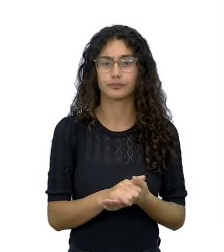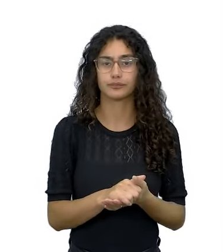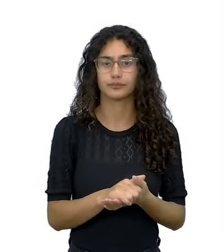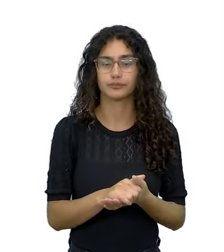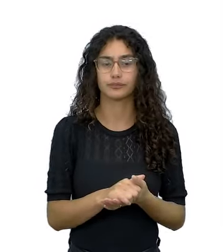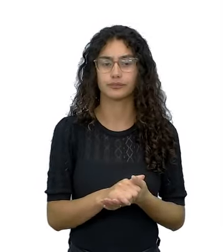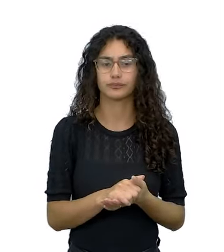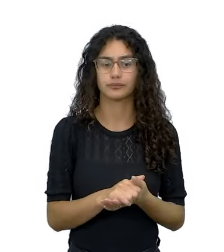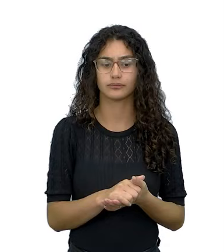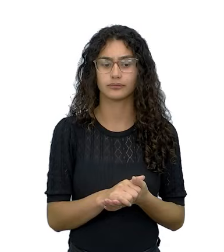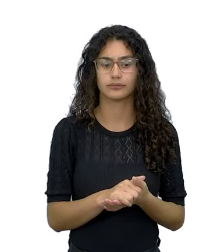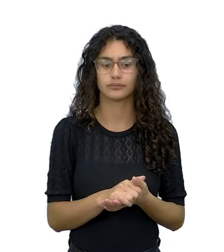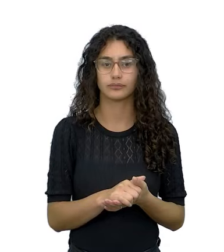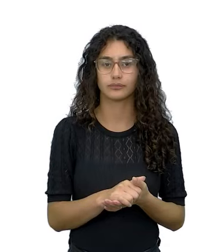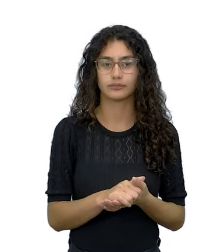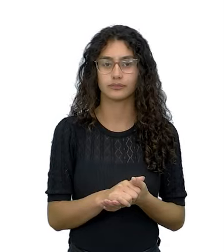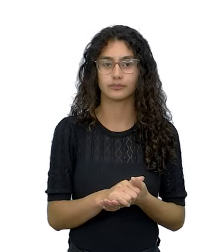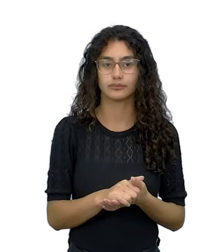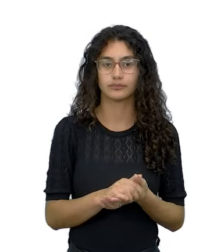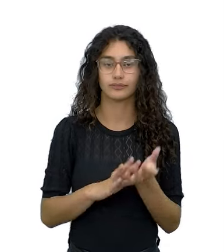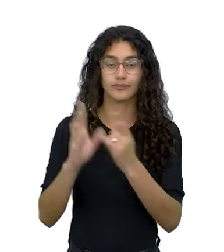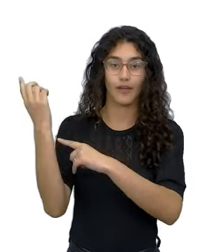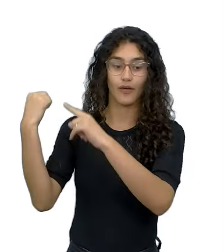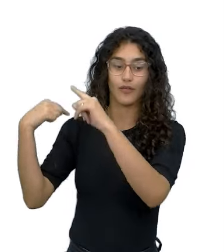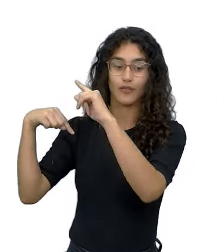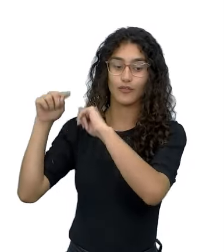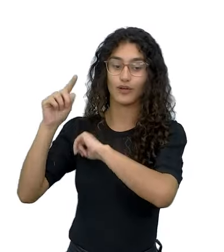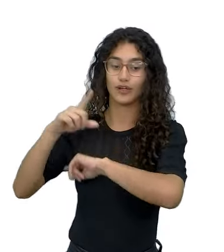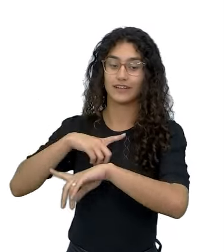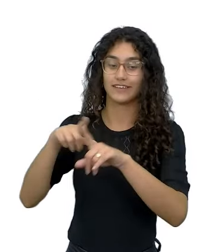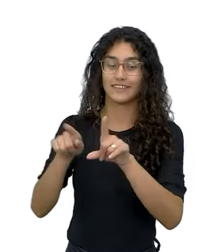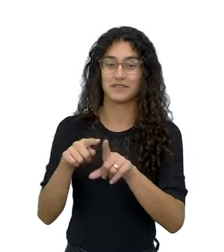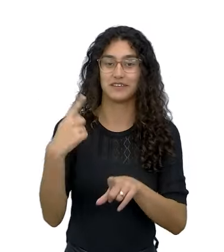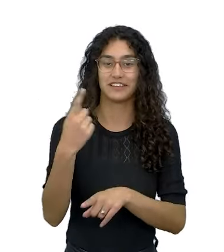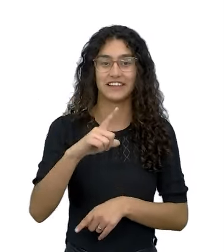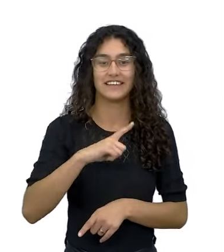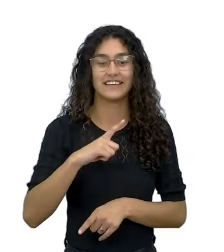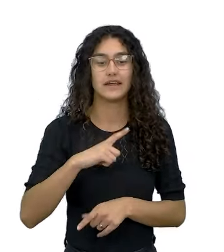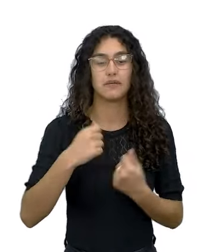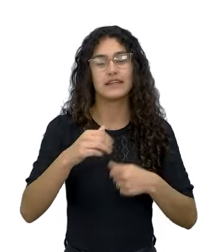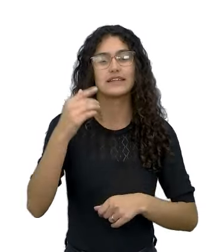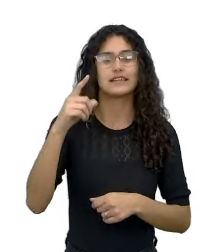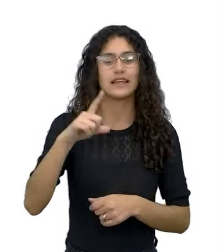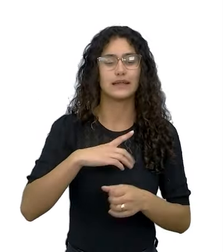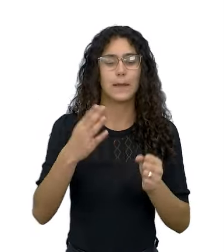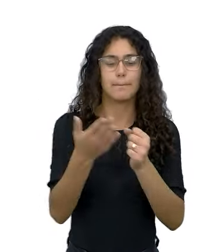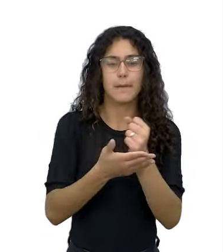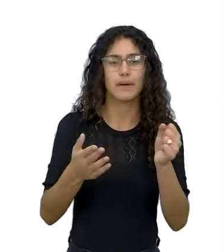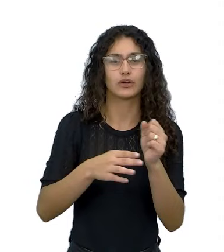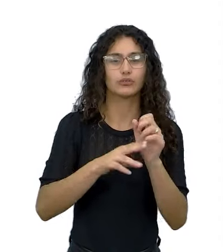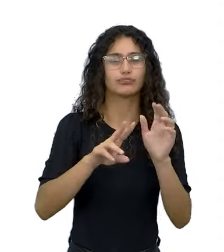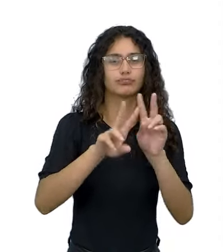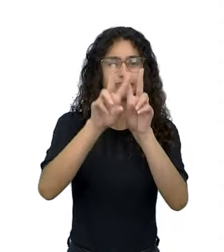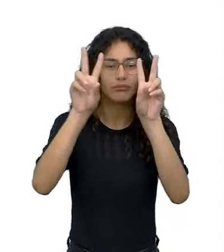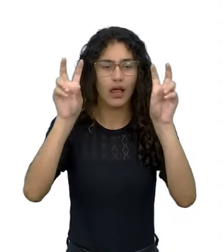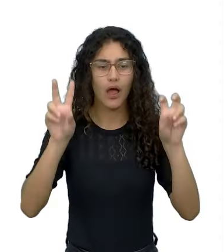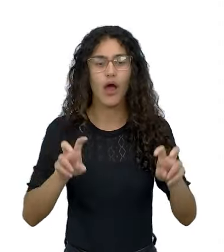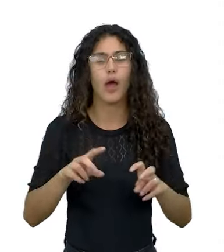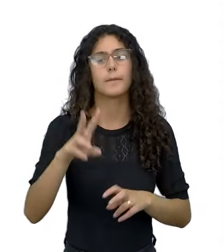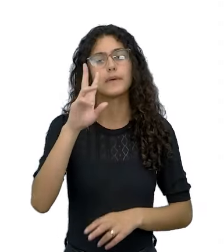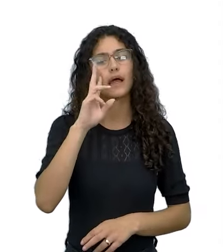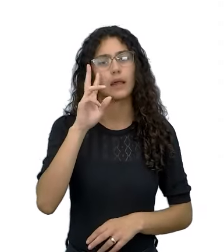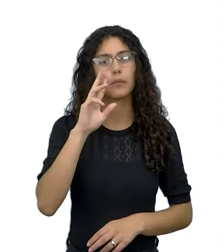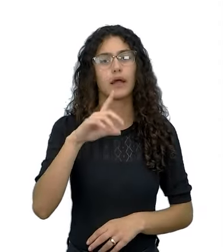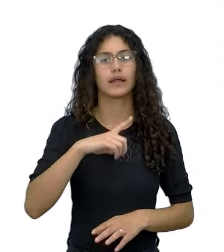o desenvolvimento aí das nossas aulas da sequência de atividades 1, a gente tem que ter um pouquinho de embasamento teórico, né, para